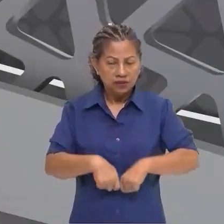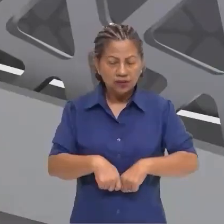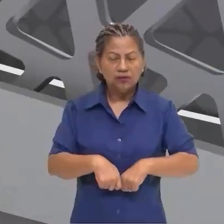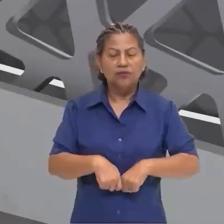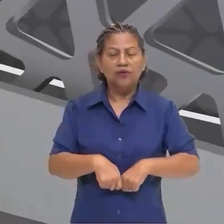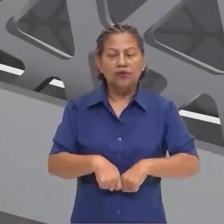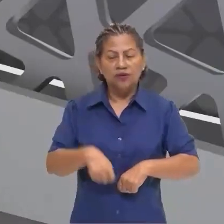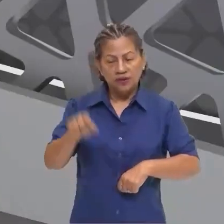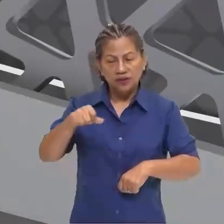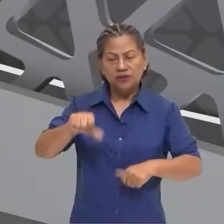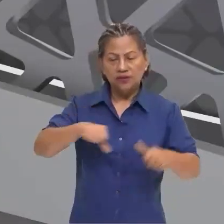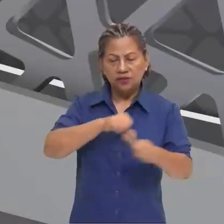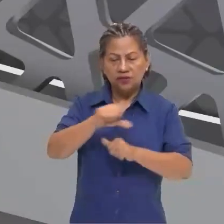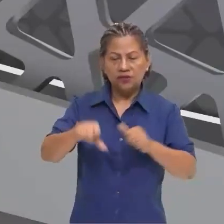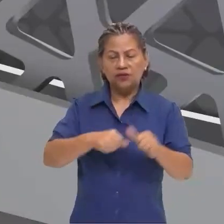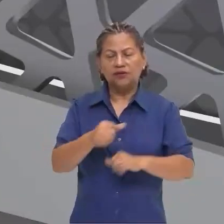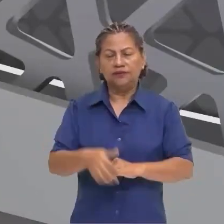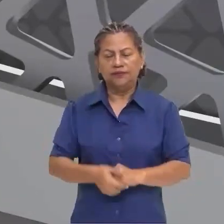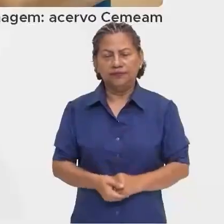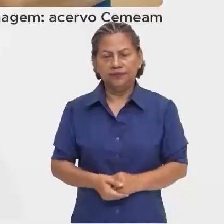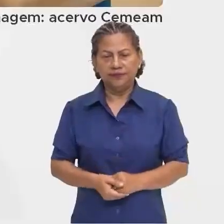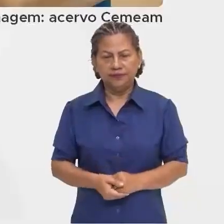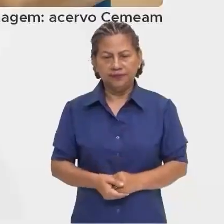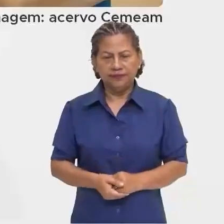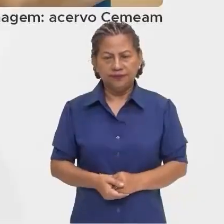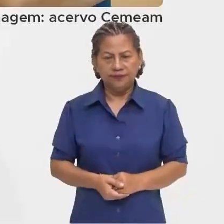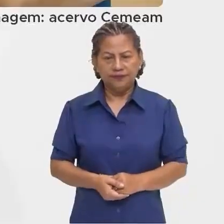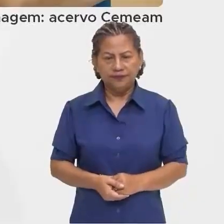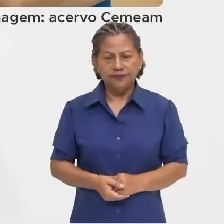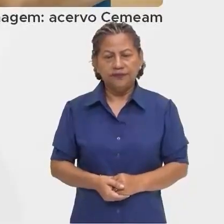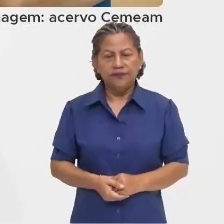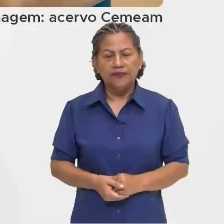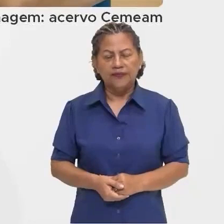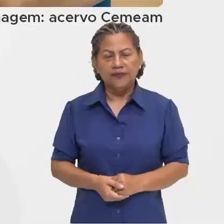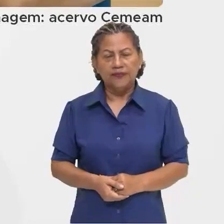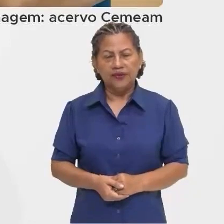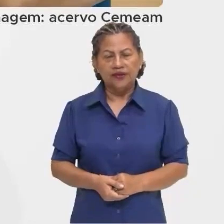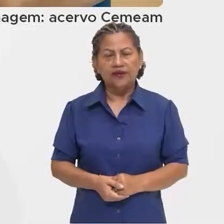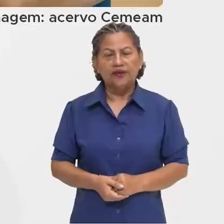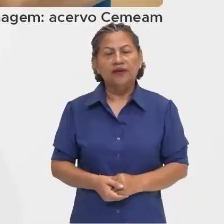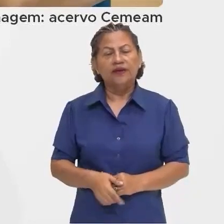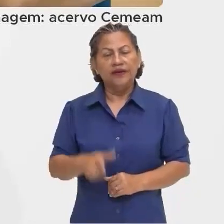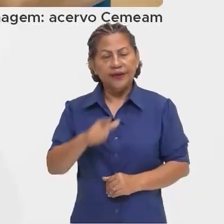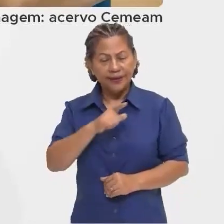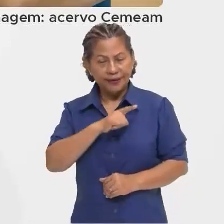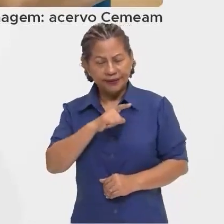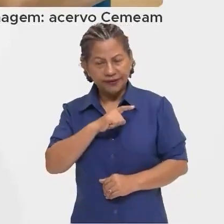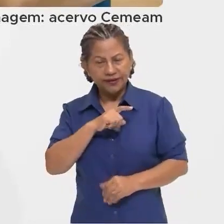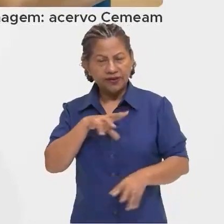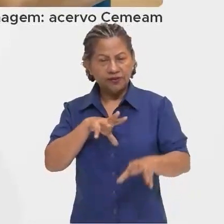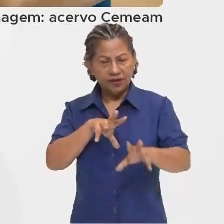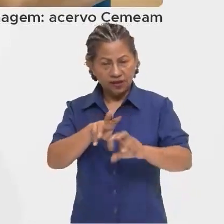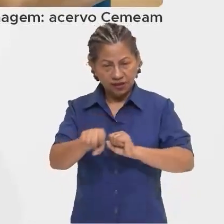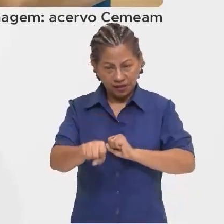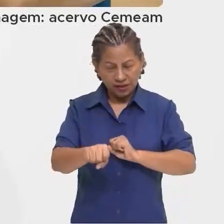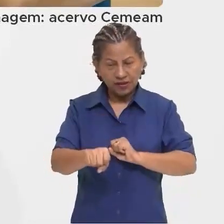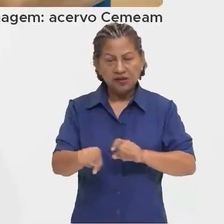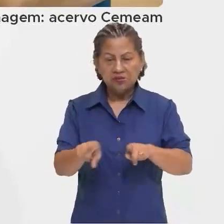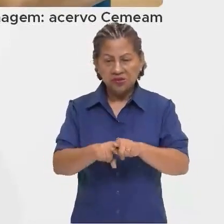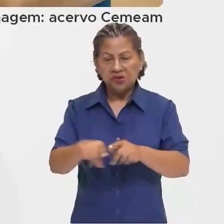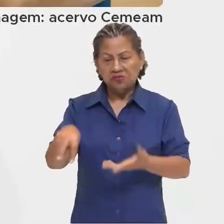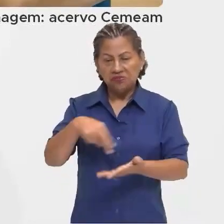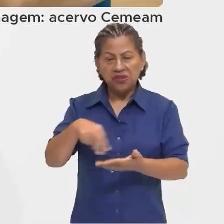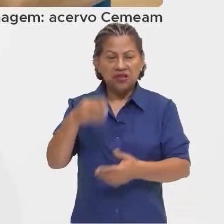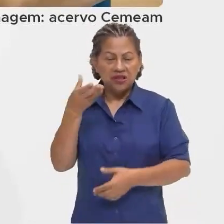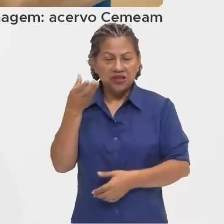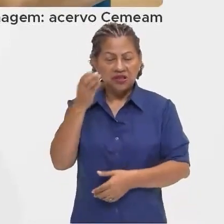rota. Vamos ver agora o depoimento da professora Gabriela. Tenho graduação em dança e ciências econômicas e,